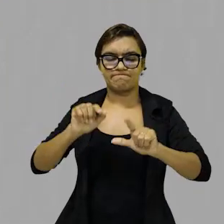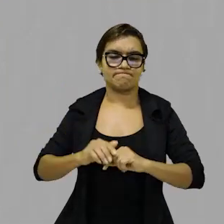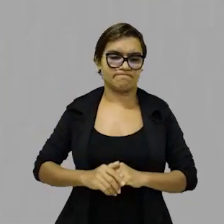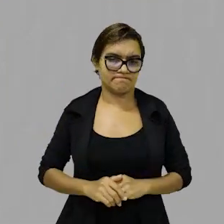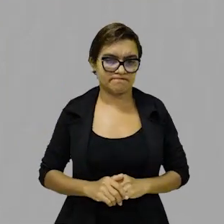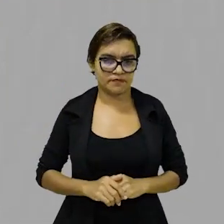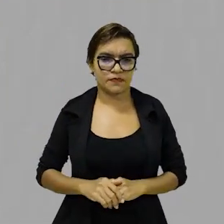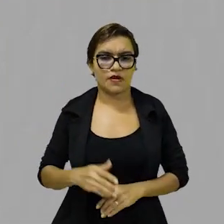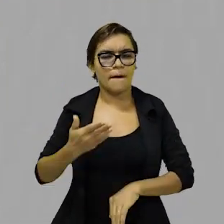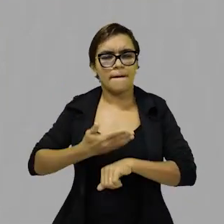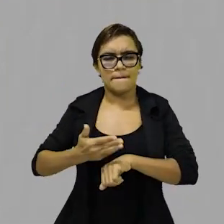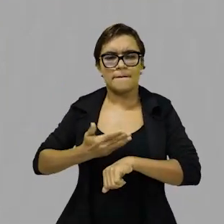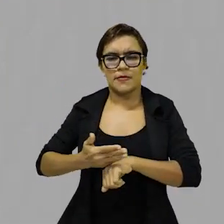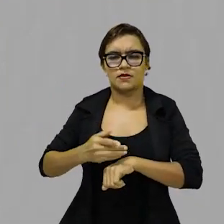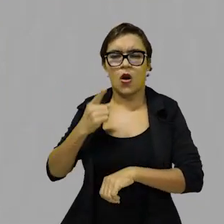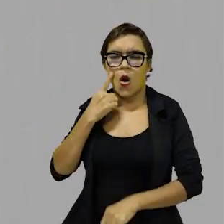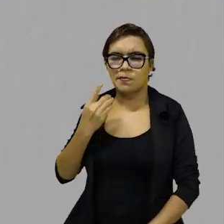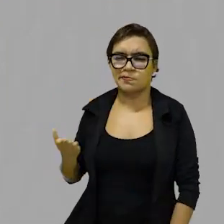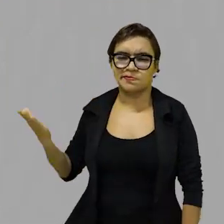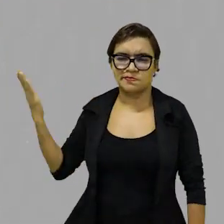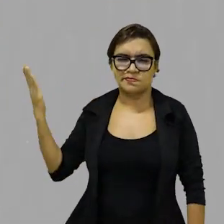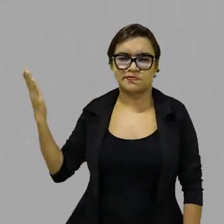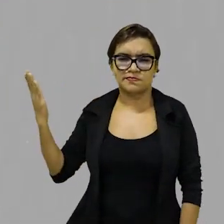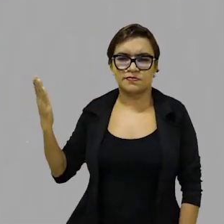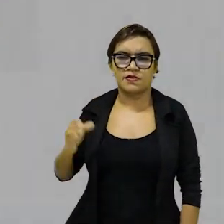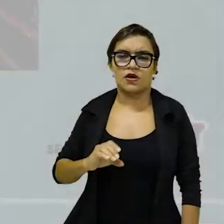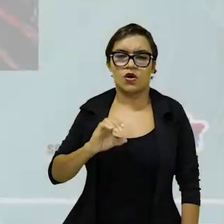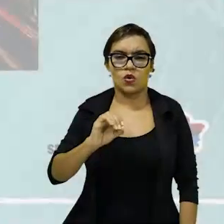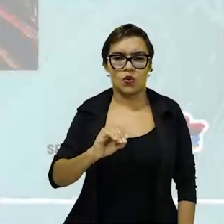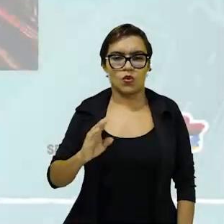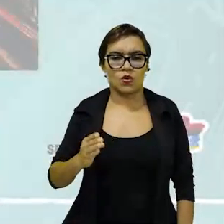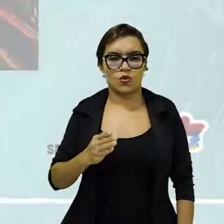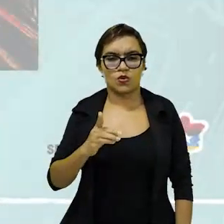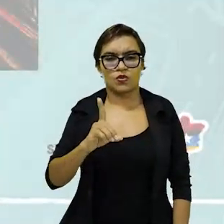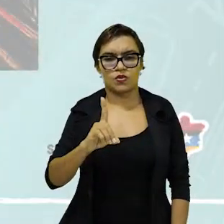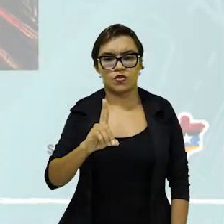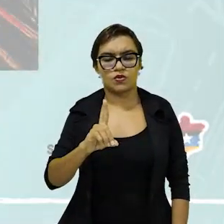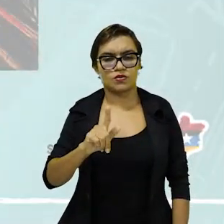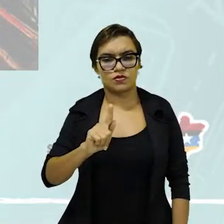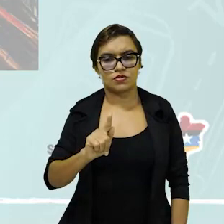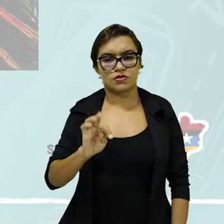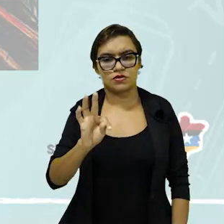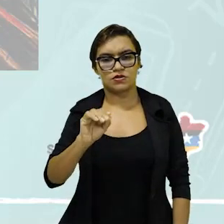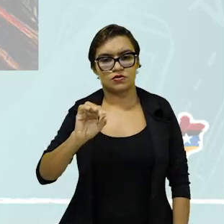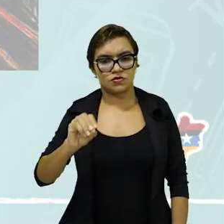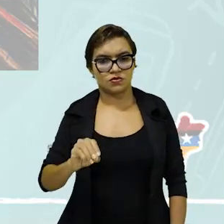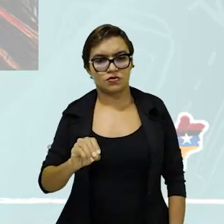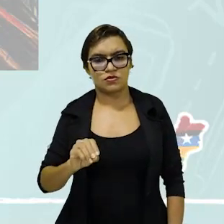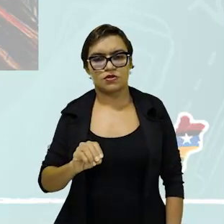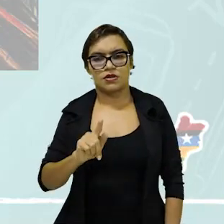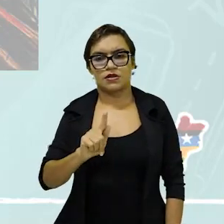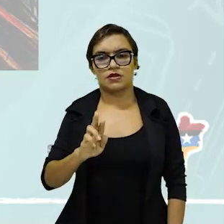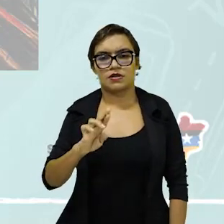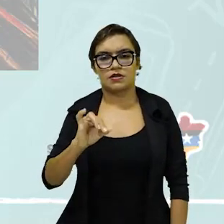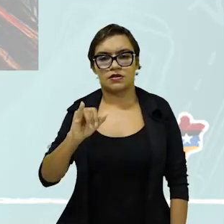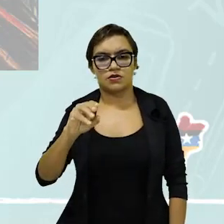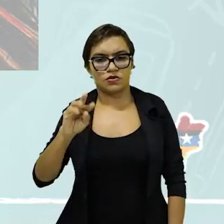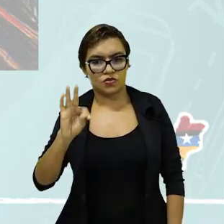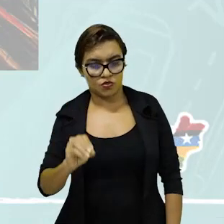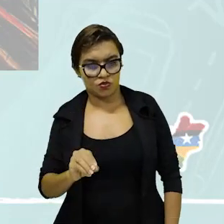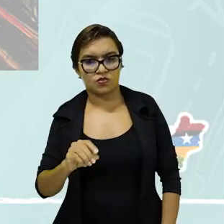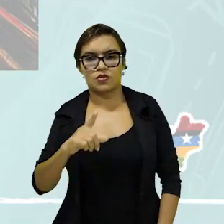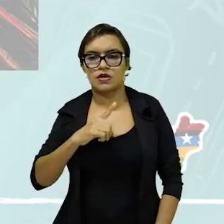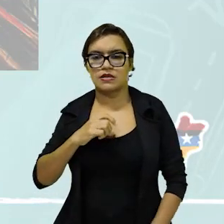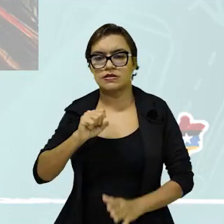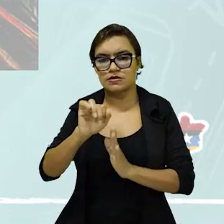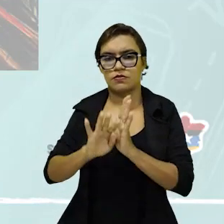para a prática. A obra mais conhecida dele, O Grito. 4 cópias, ou melhor, 4 originais foram feitas, e